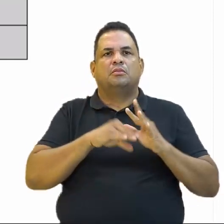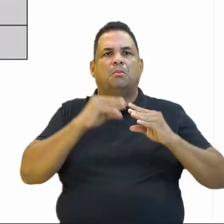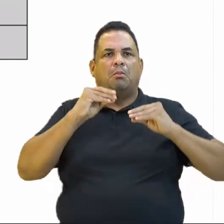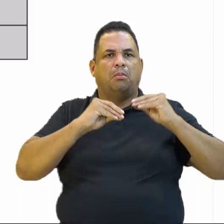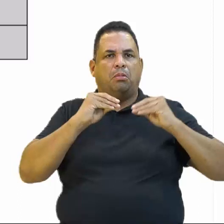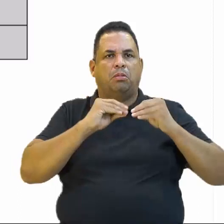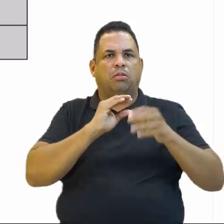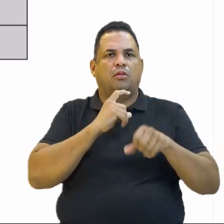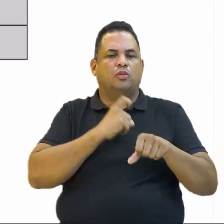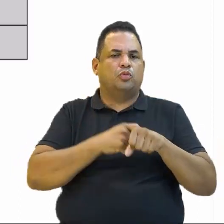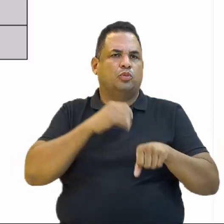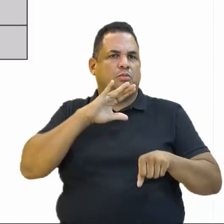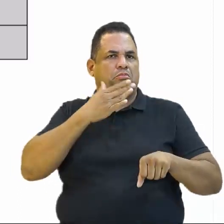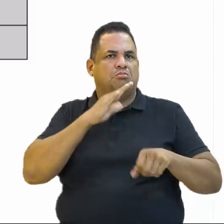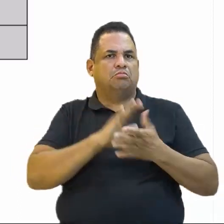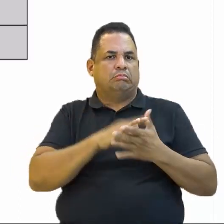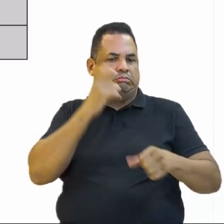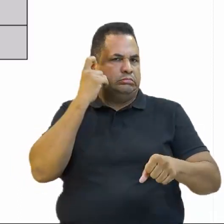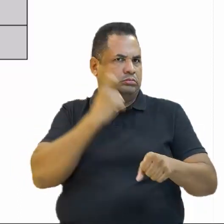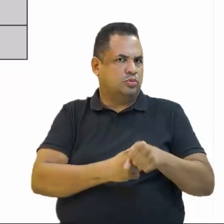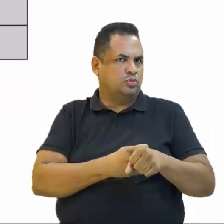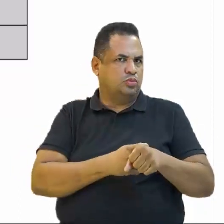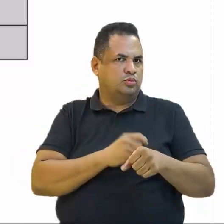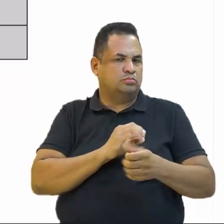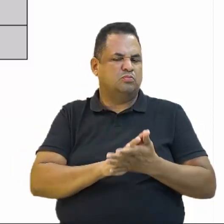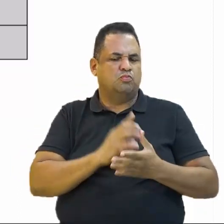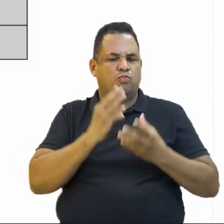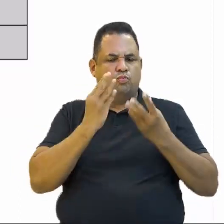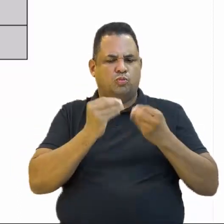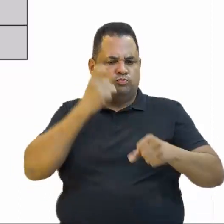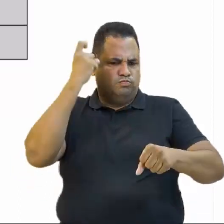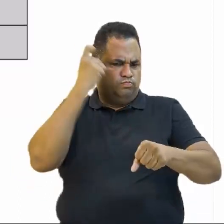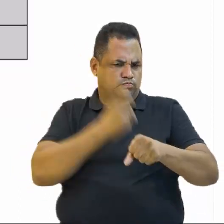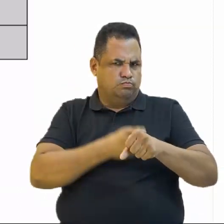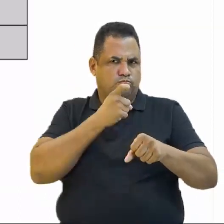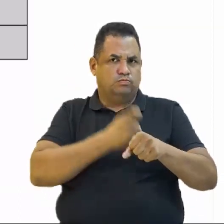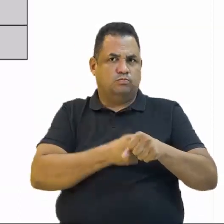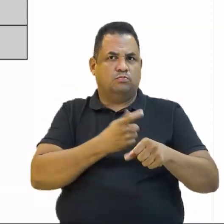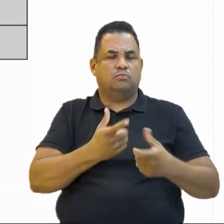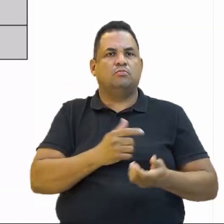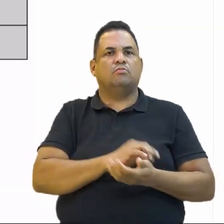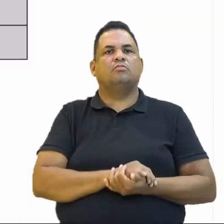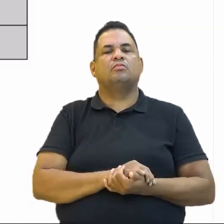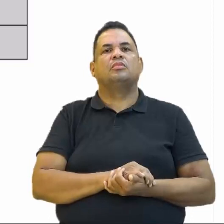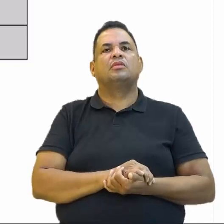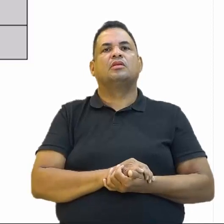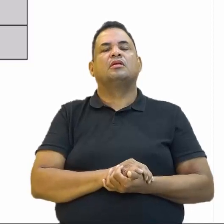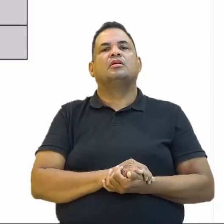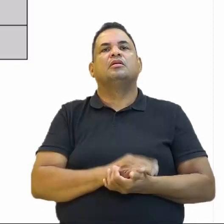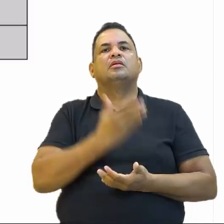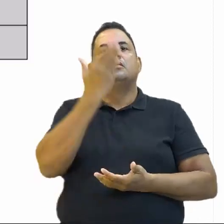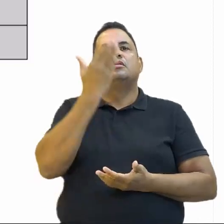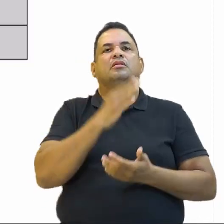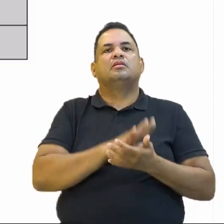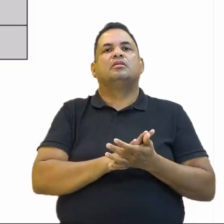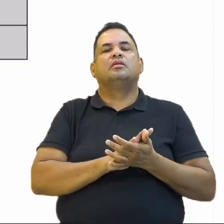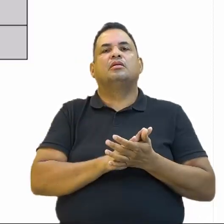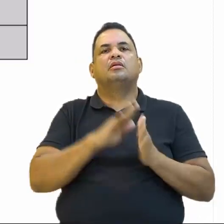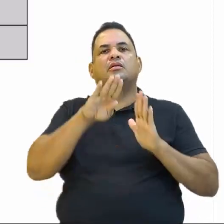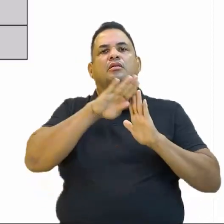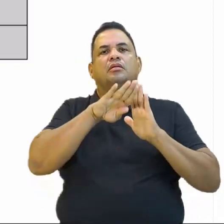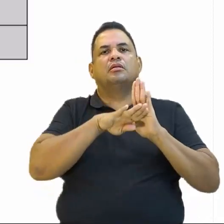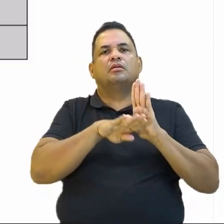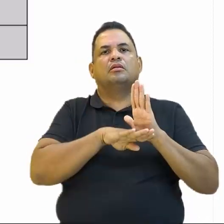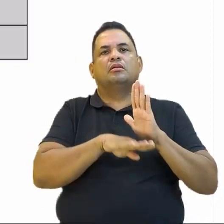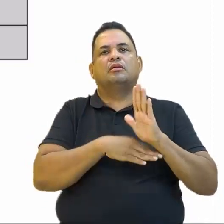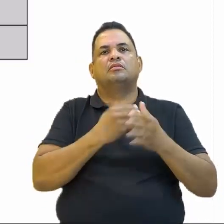dura moderada, dura ou muito dura. A classificação da dureza da água está relacionada ao sal